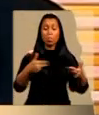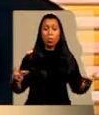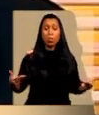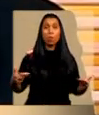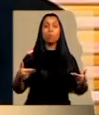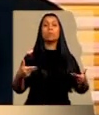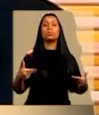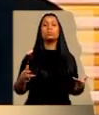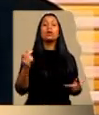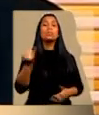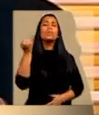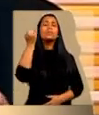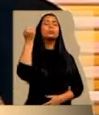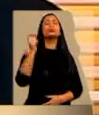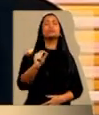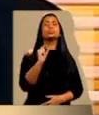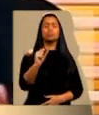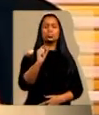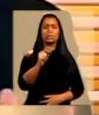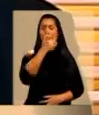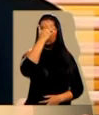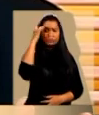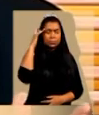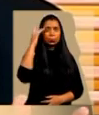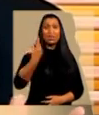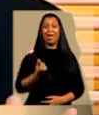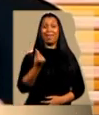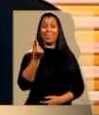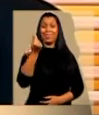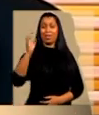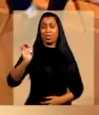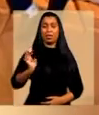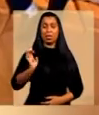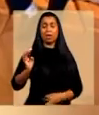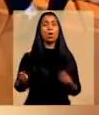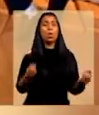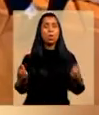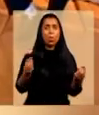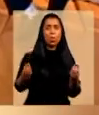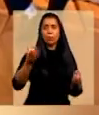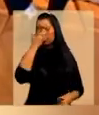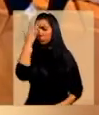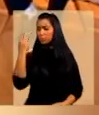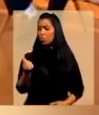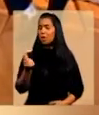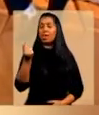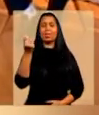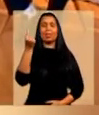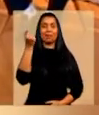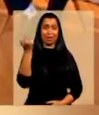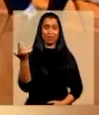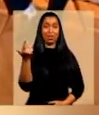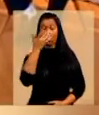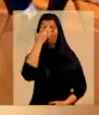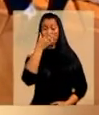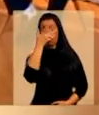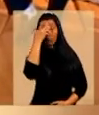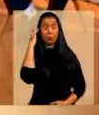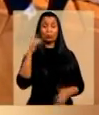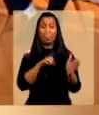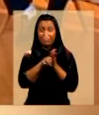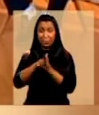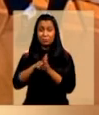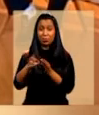ponto... que são, assim, a importância do hábito das pessoas ricas, né? Tem estudo, quais são os hábitos, um